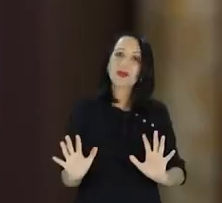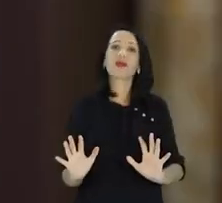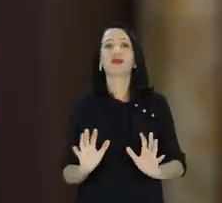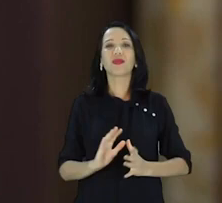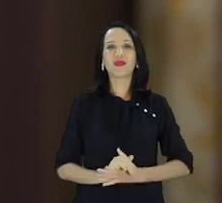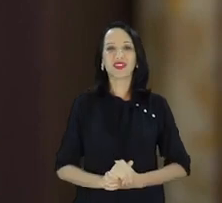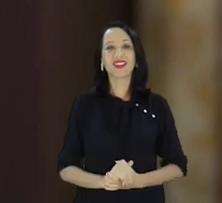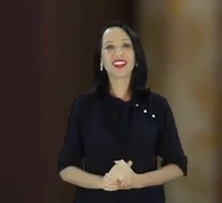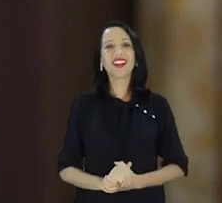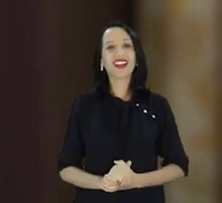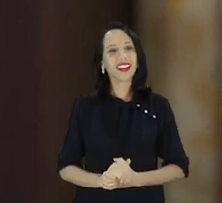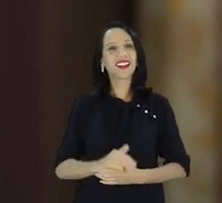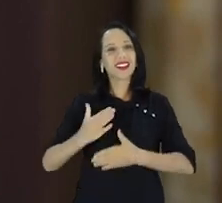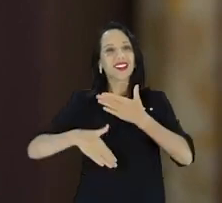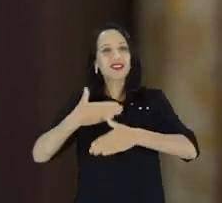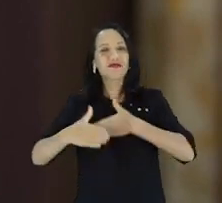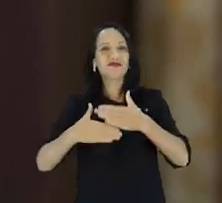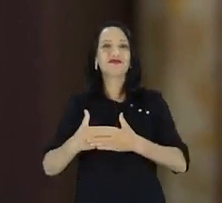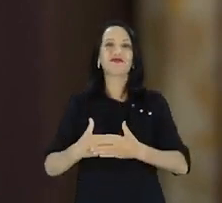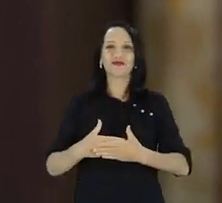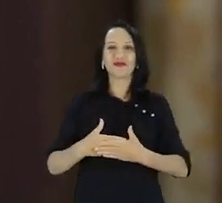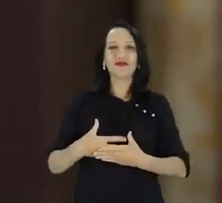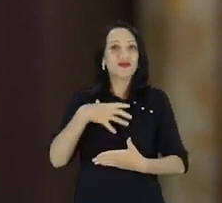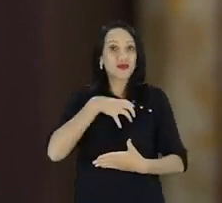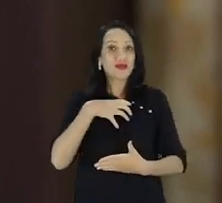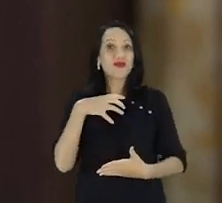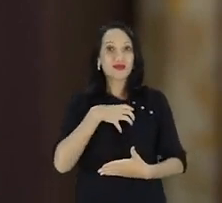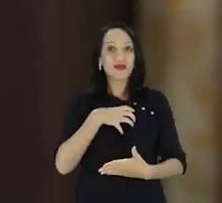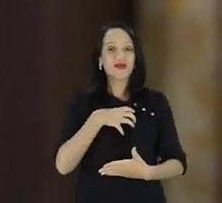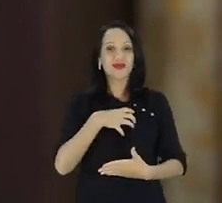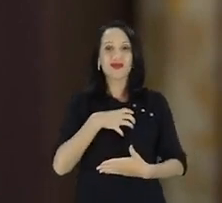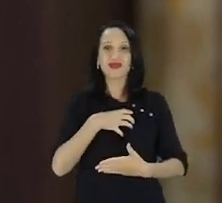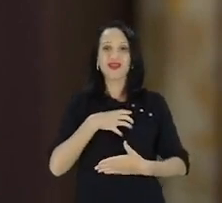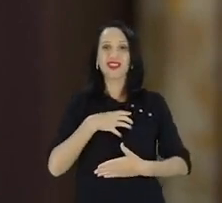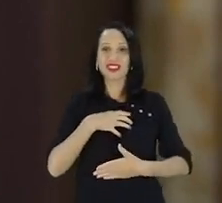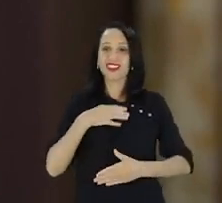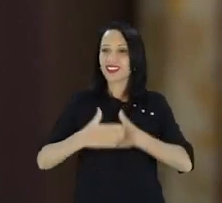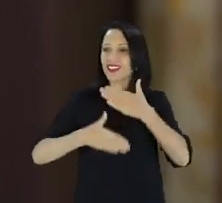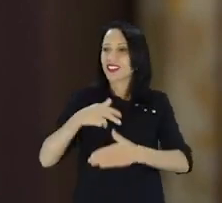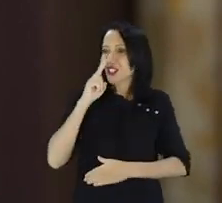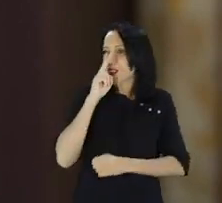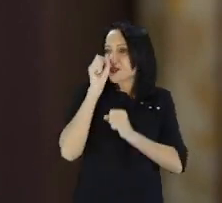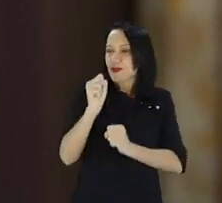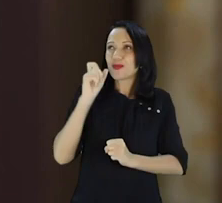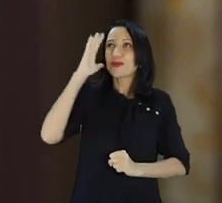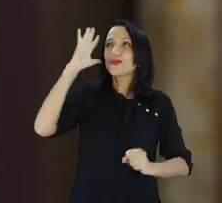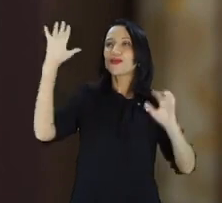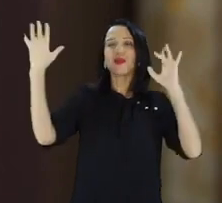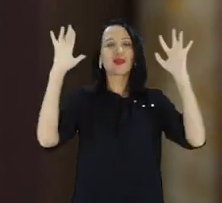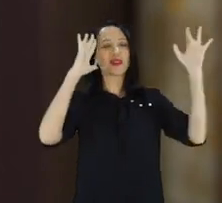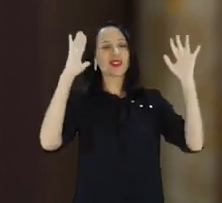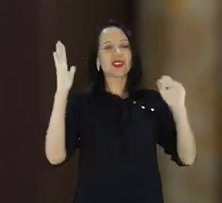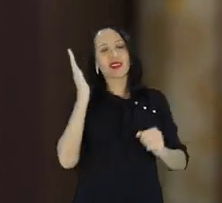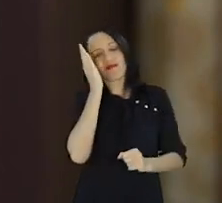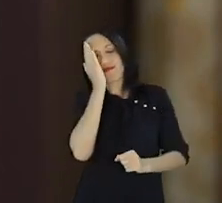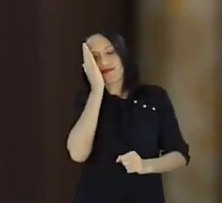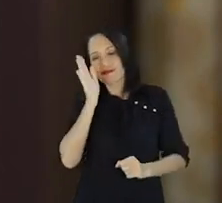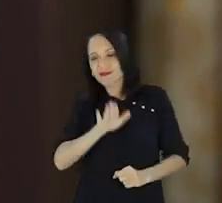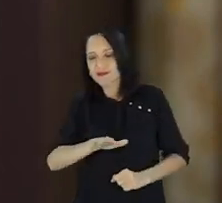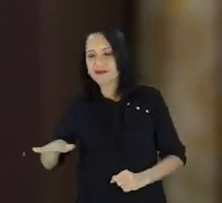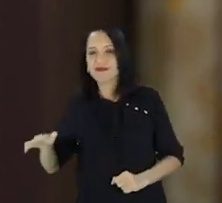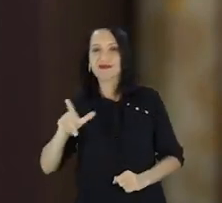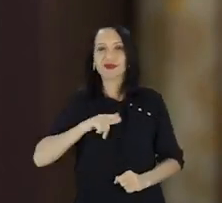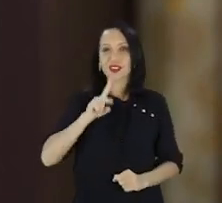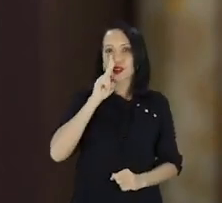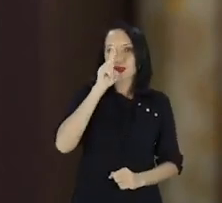e isso tomou forma ainda de forma assim isso se tornou ainda mais forte através dos sonhos que eu tinha quando era criança eu